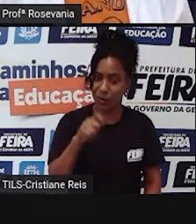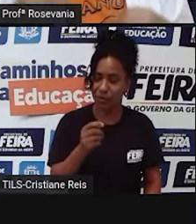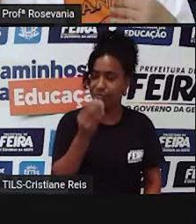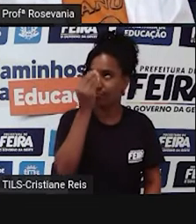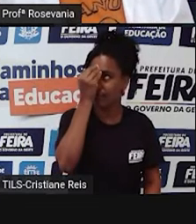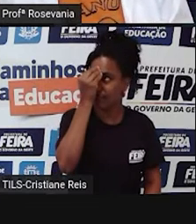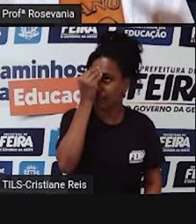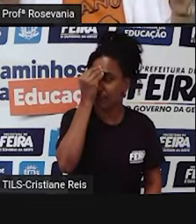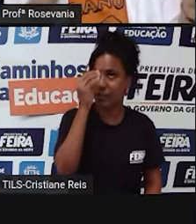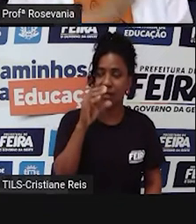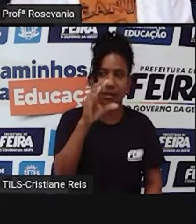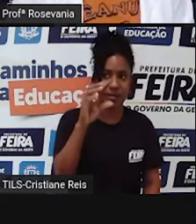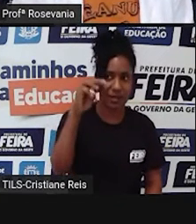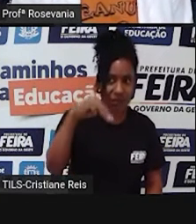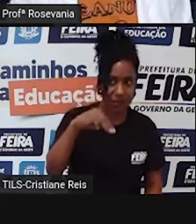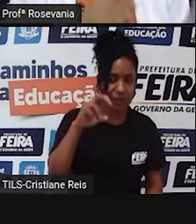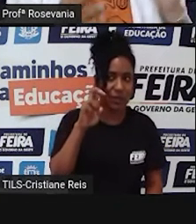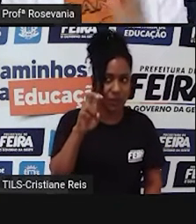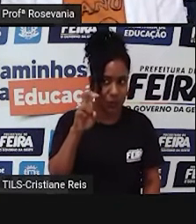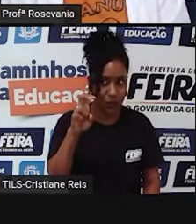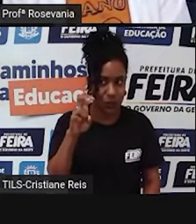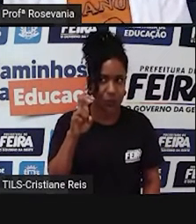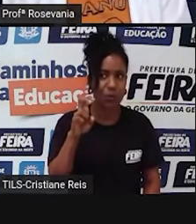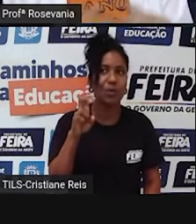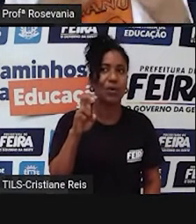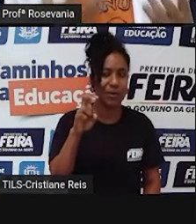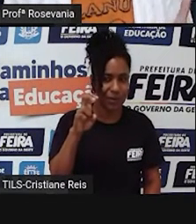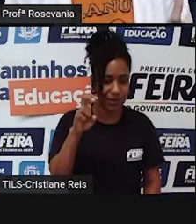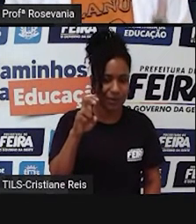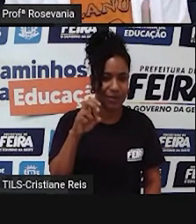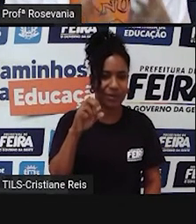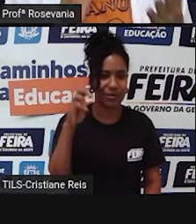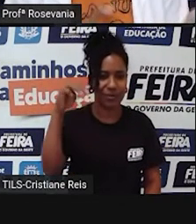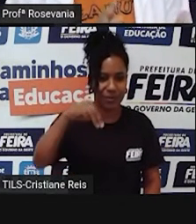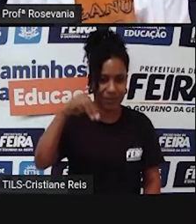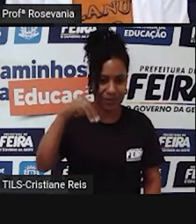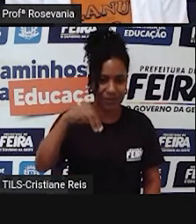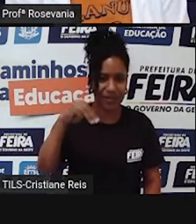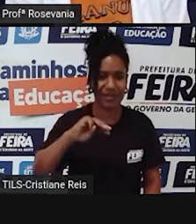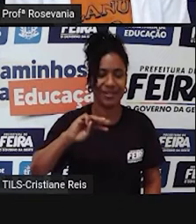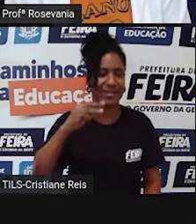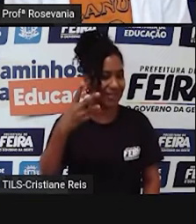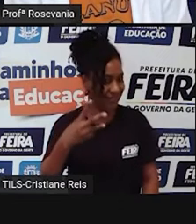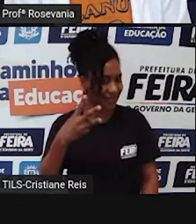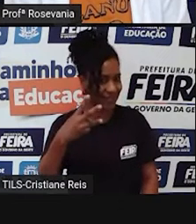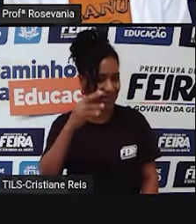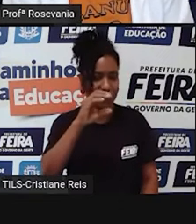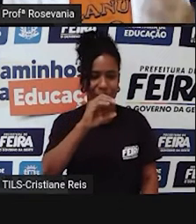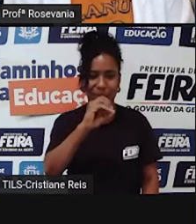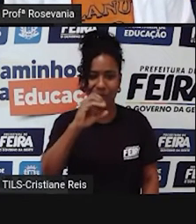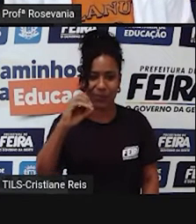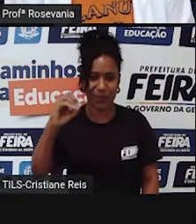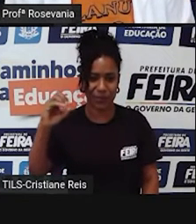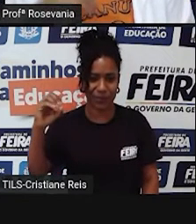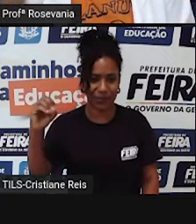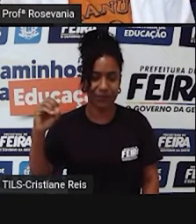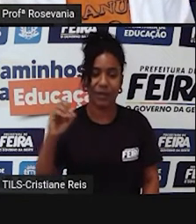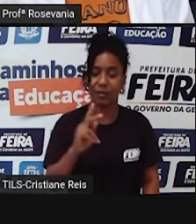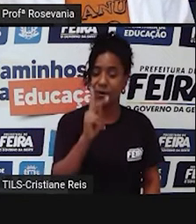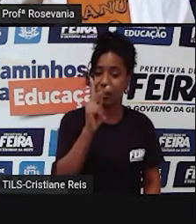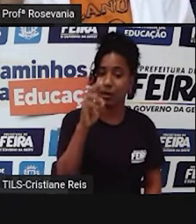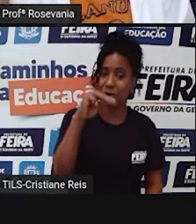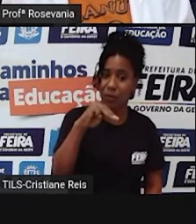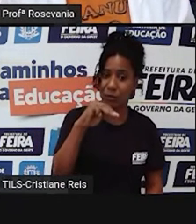gravar centímetros, cinco casinhas, e um metro, três casinhas. Tanto faz se eu tiver em quilômetros